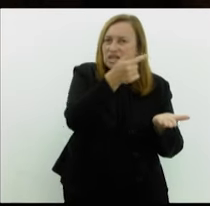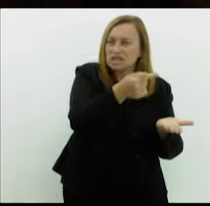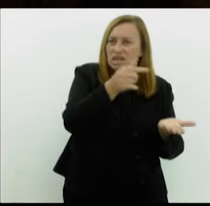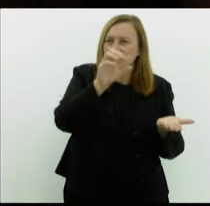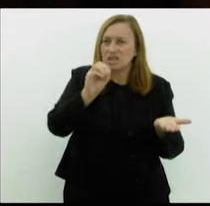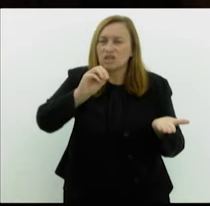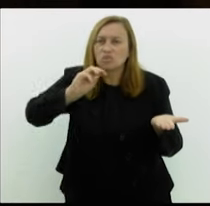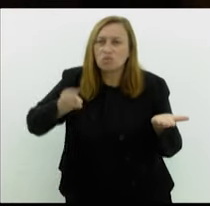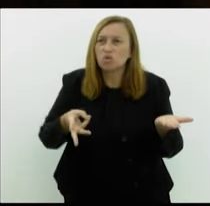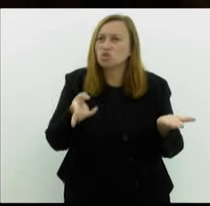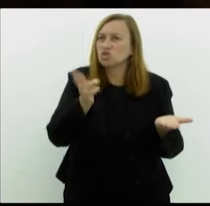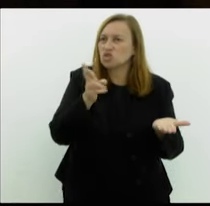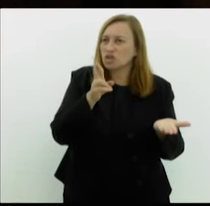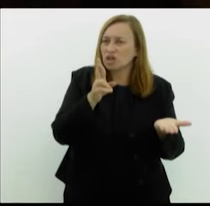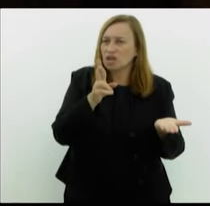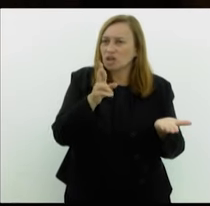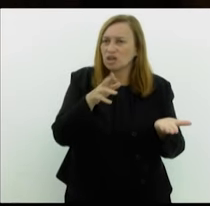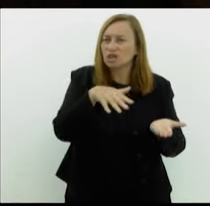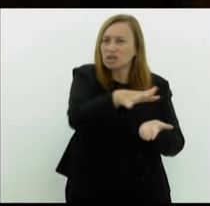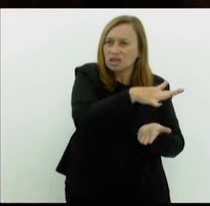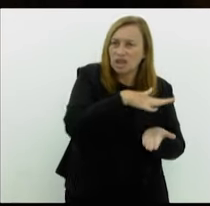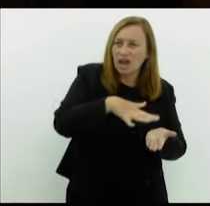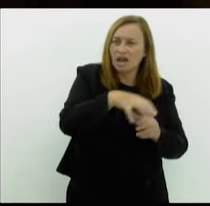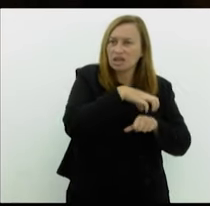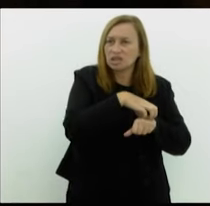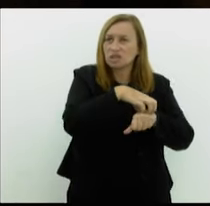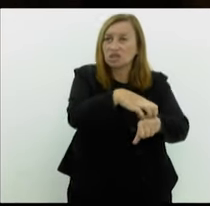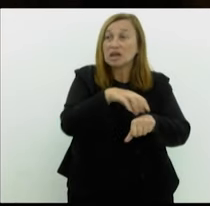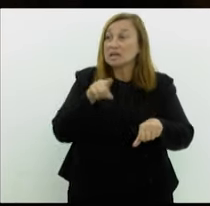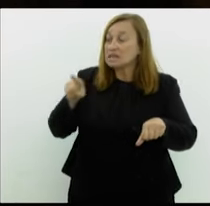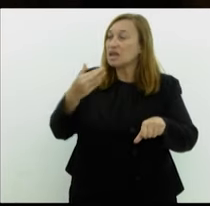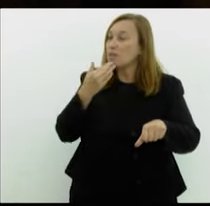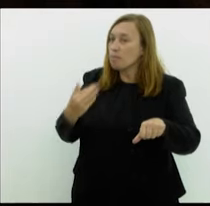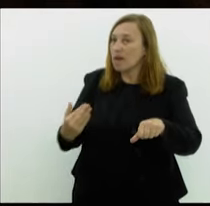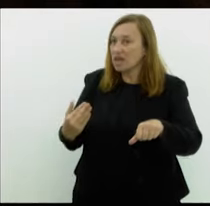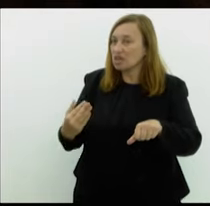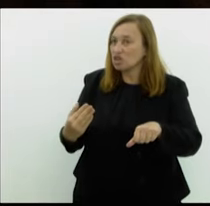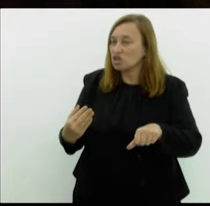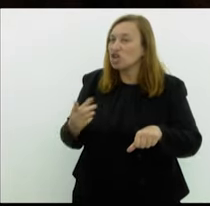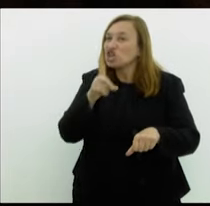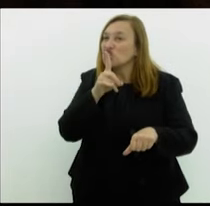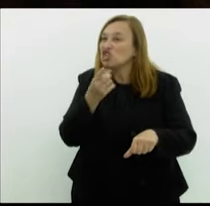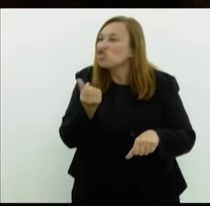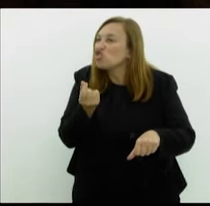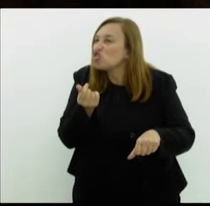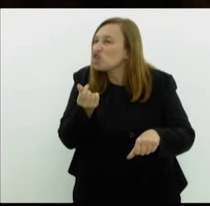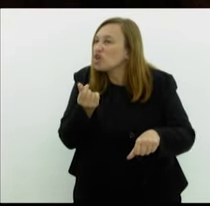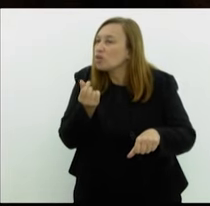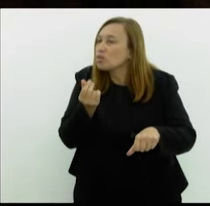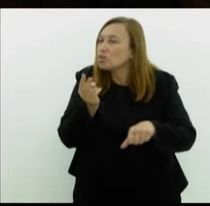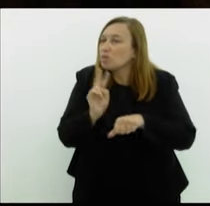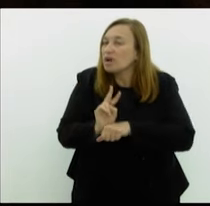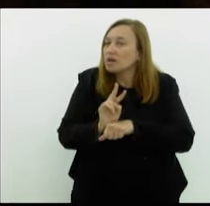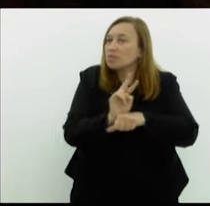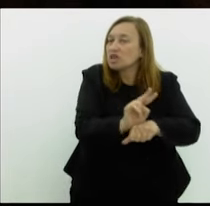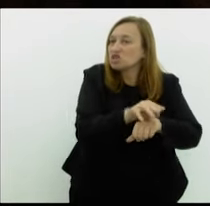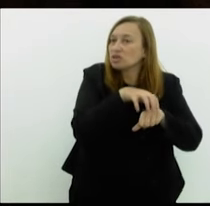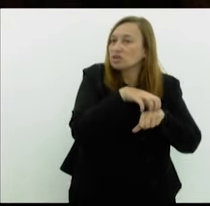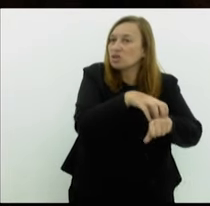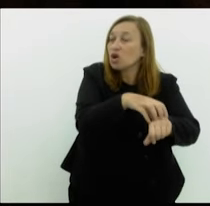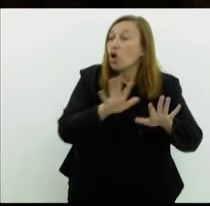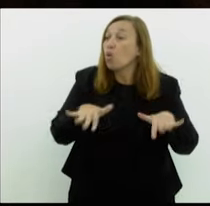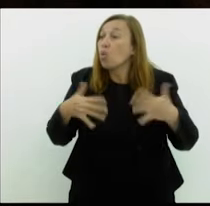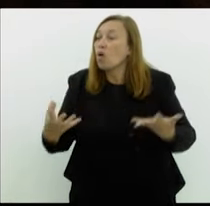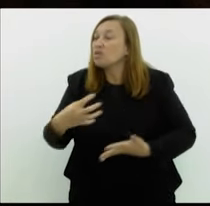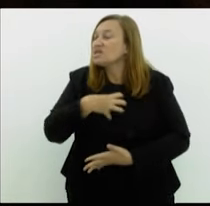de reais da pasta de transporte. Ou seja, se ele pede dinheiro para o transporte, qual sentido tem... Na mesma manhã que ele